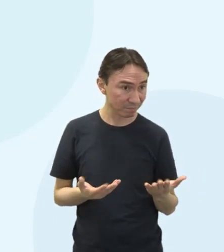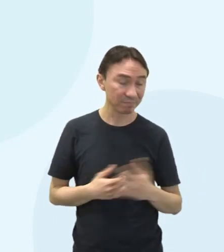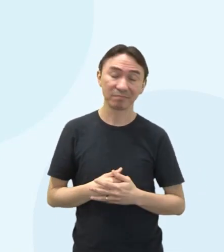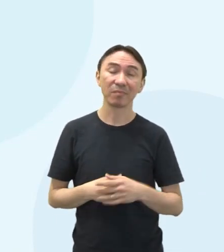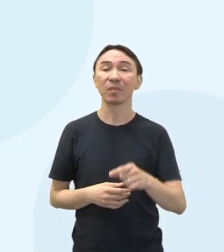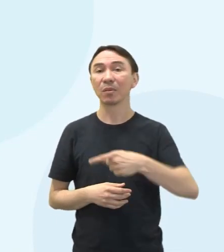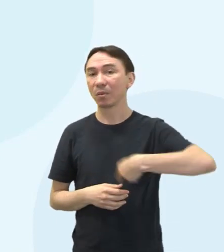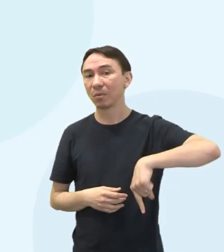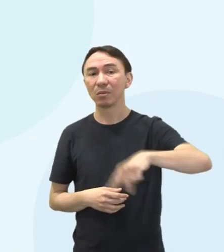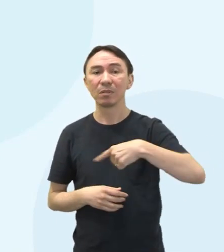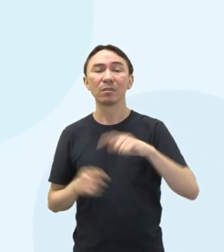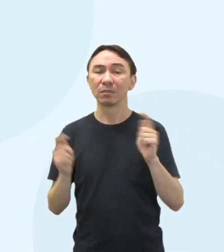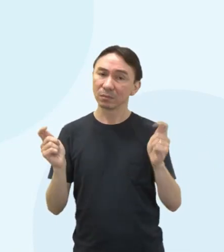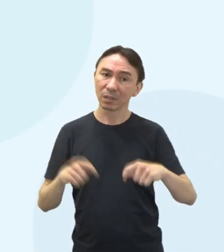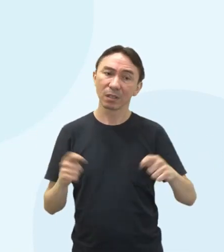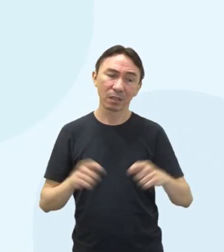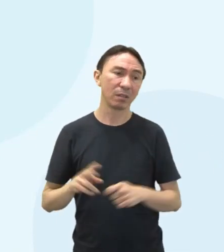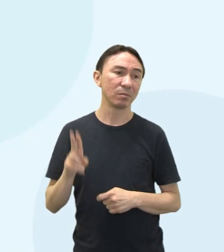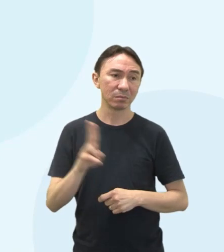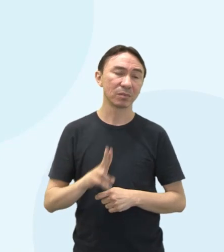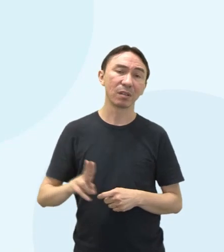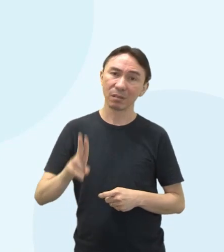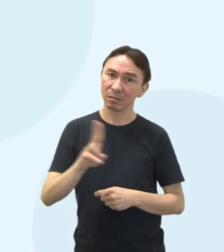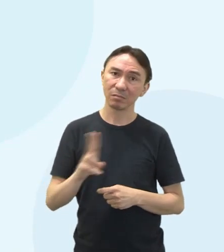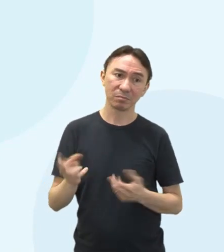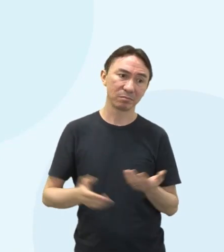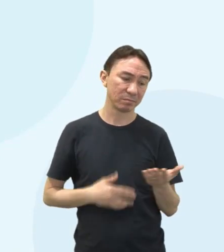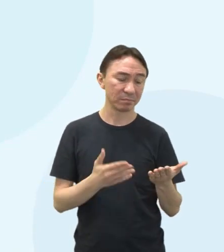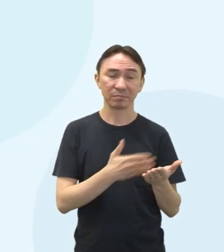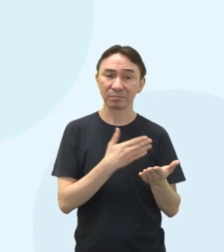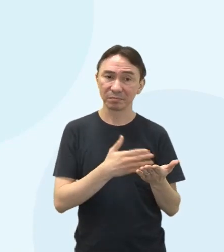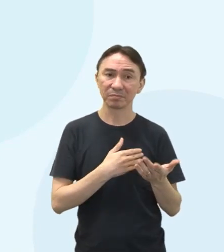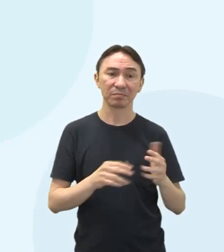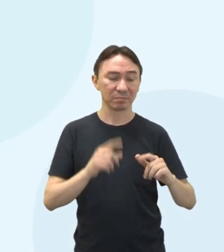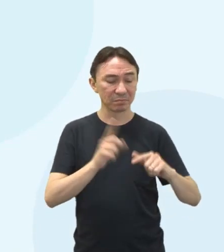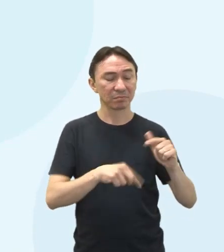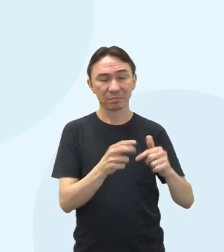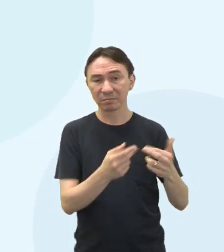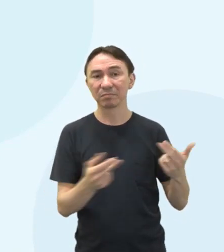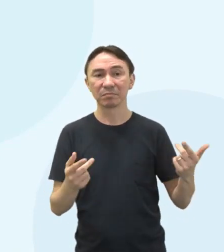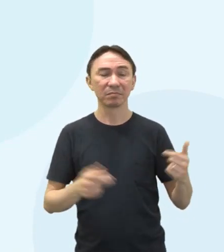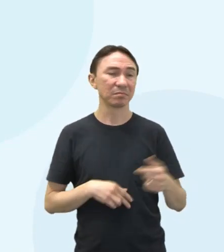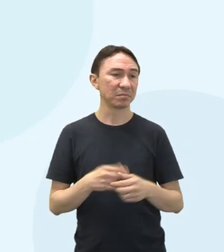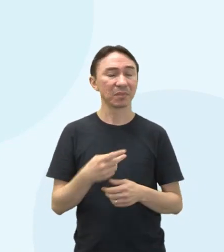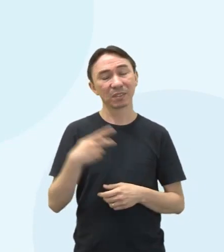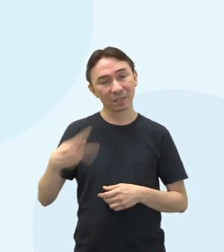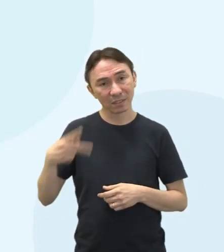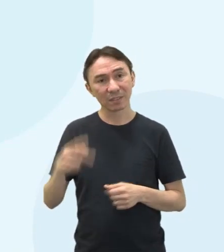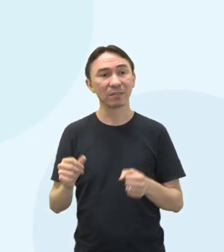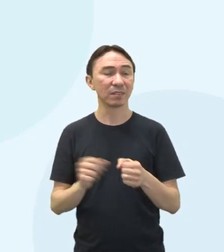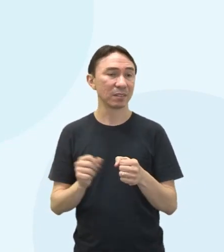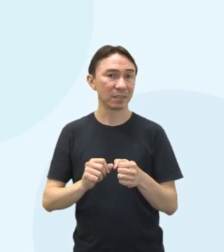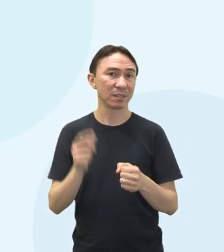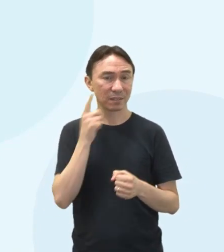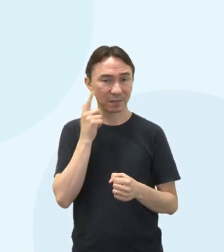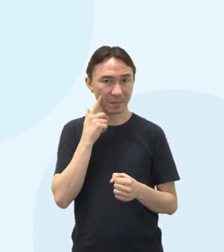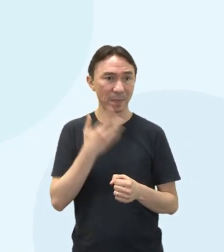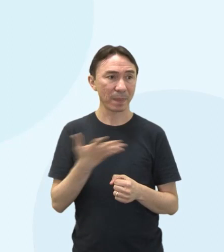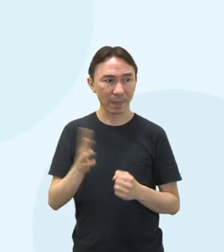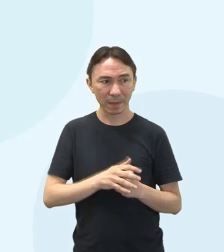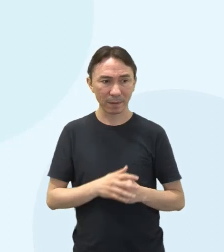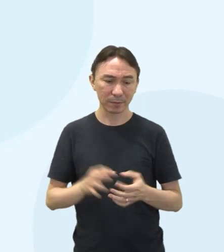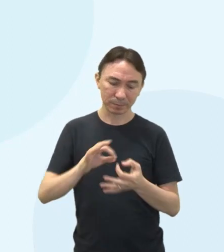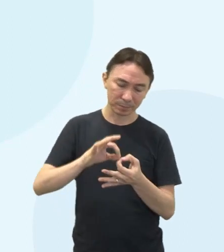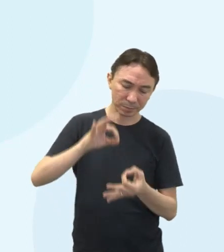utilizar alguns materiais para que esse estudante manipule as sequências como a régua trena assim o estudante